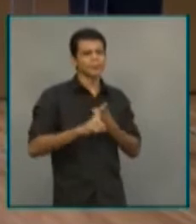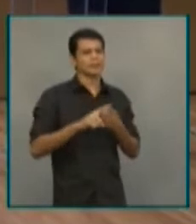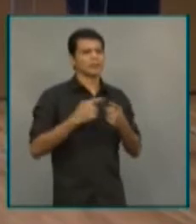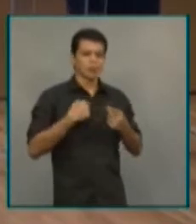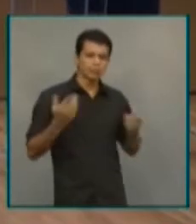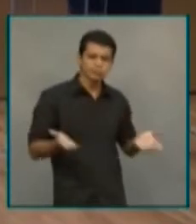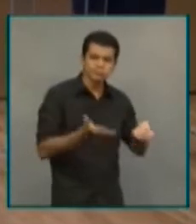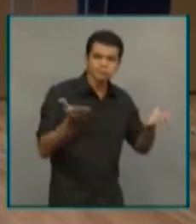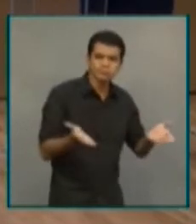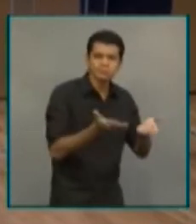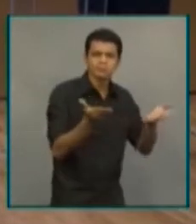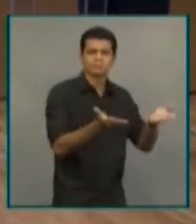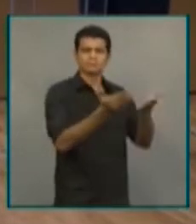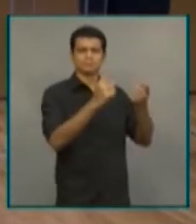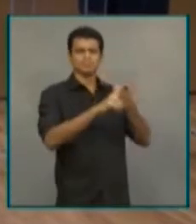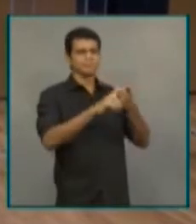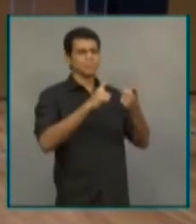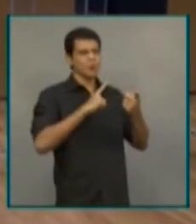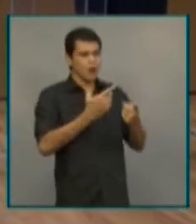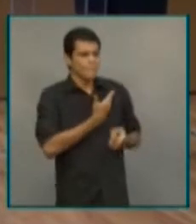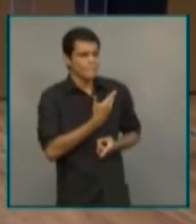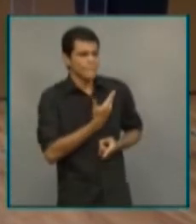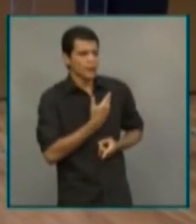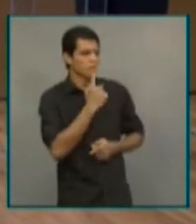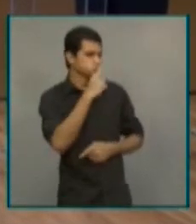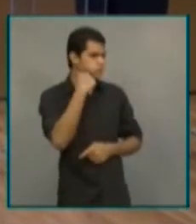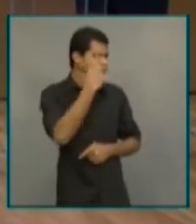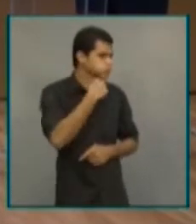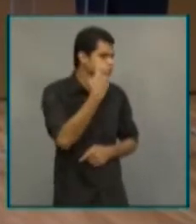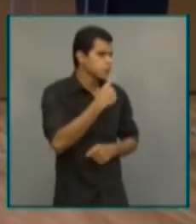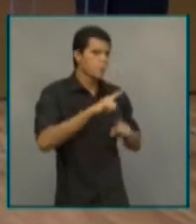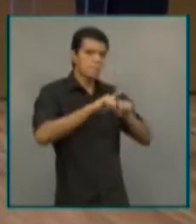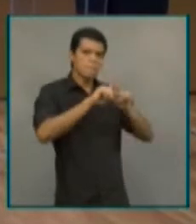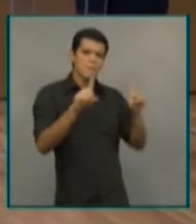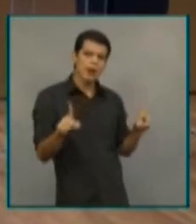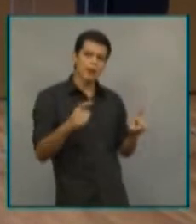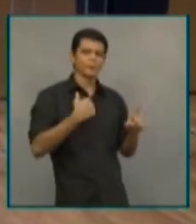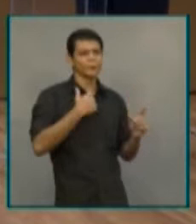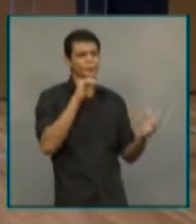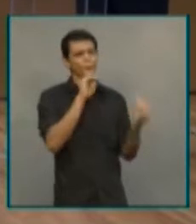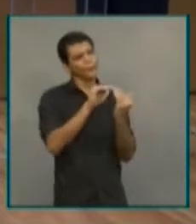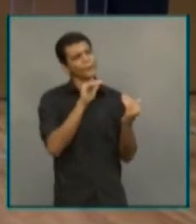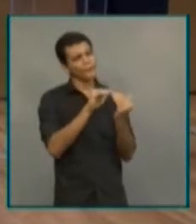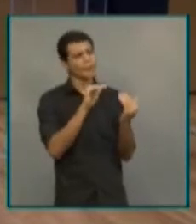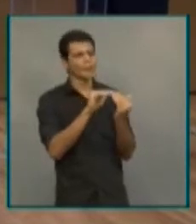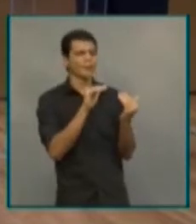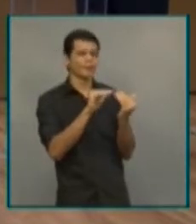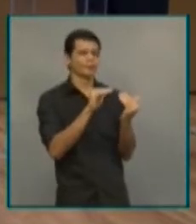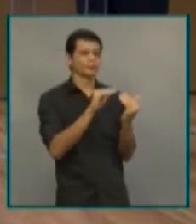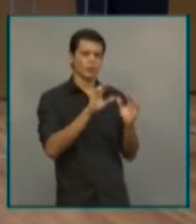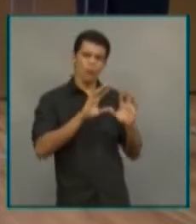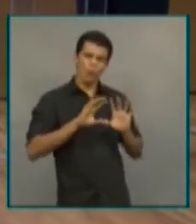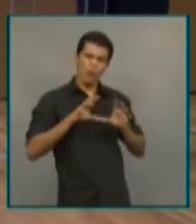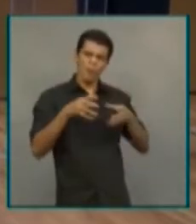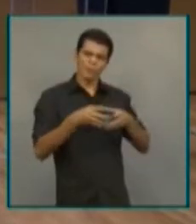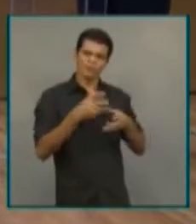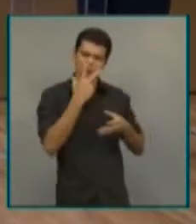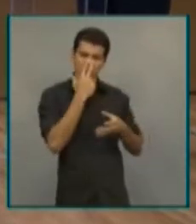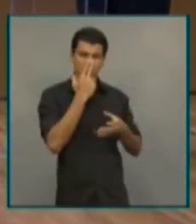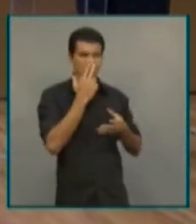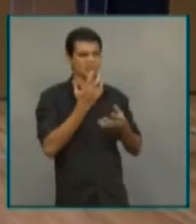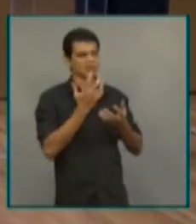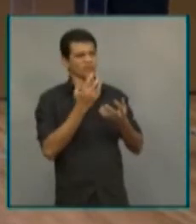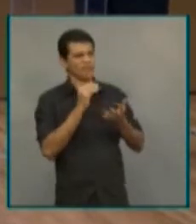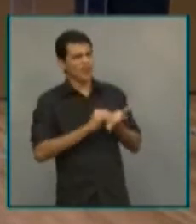dos colegas advogados, mas, infelizmente, eu concordo que as comissões tiveram um engessamento, porque as